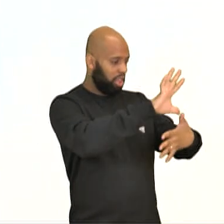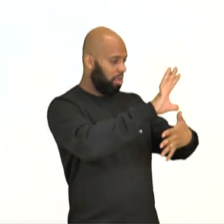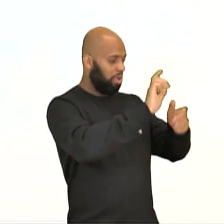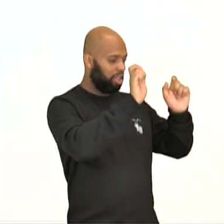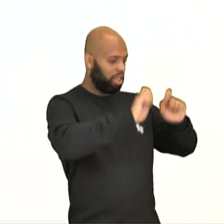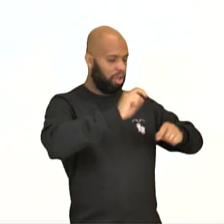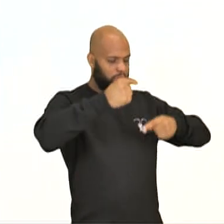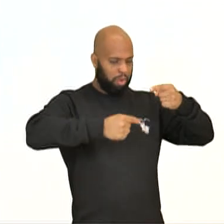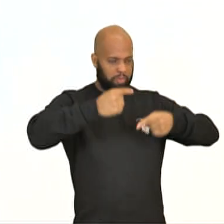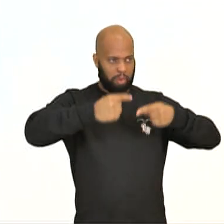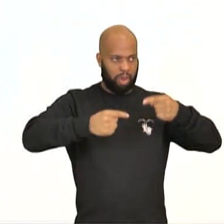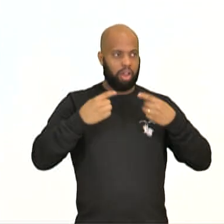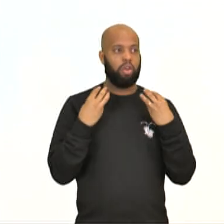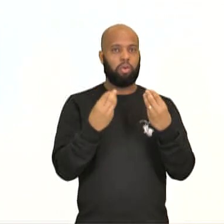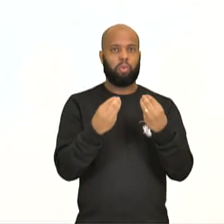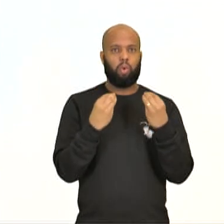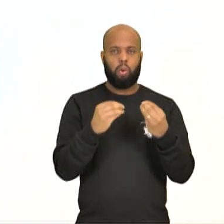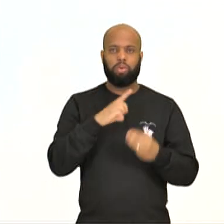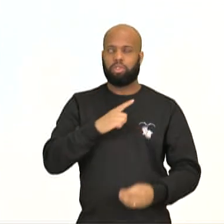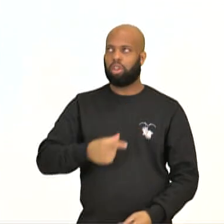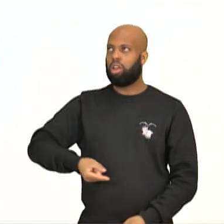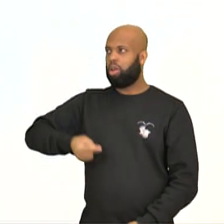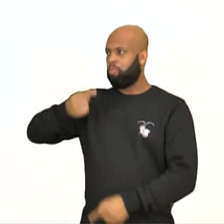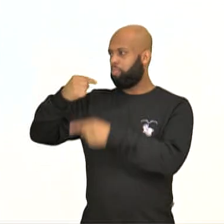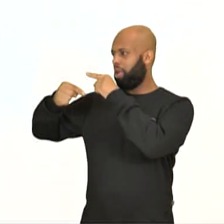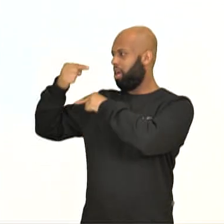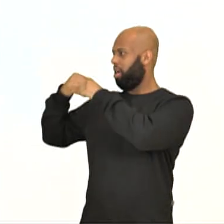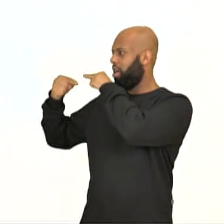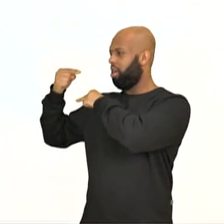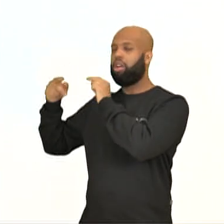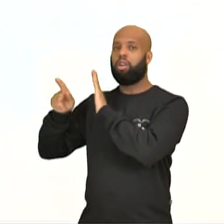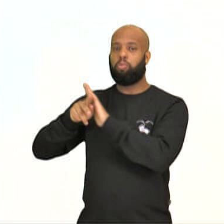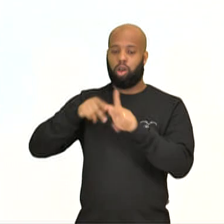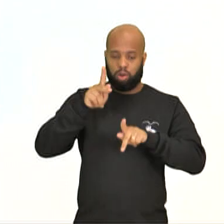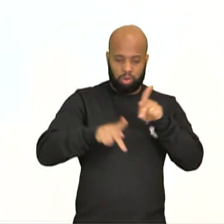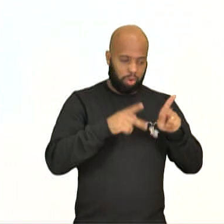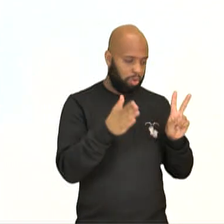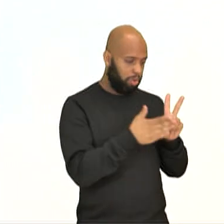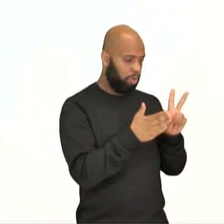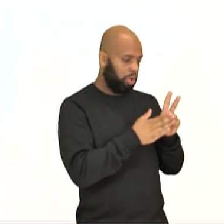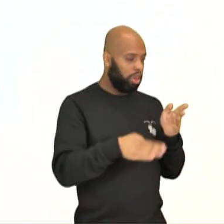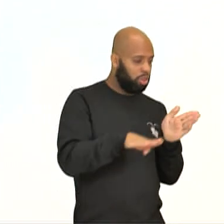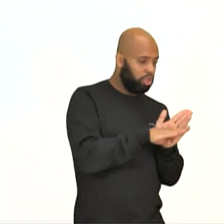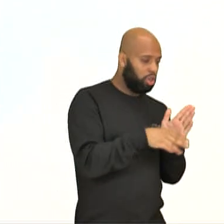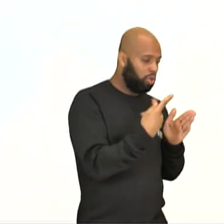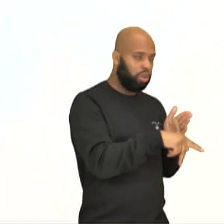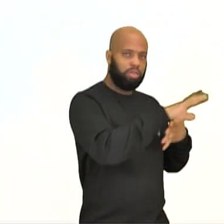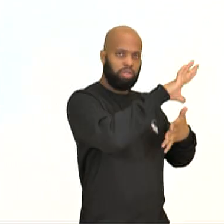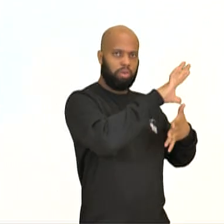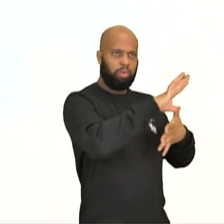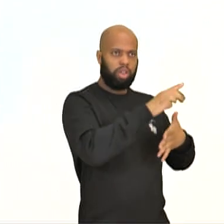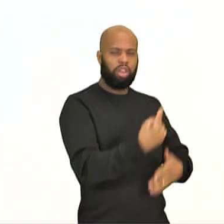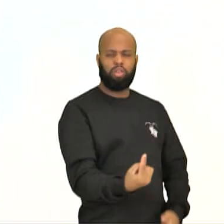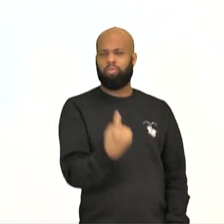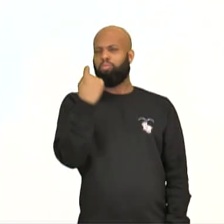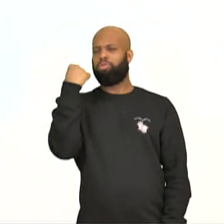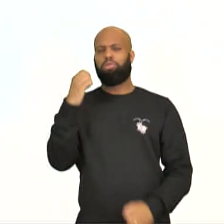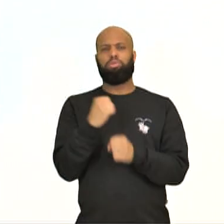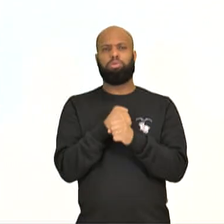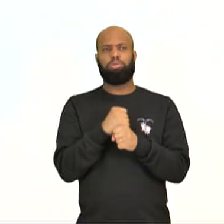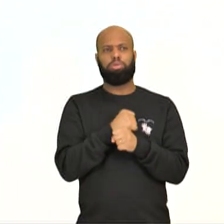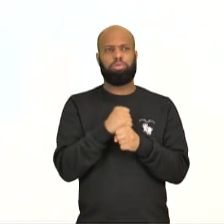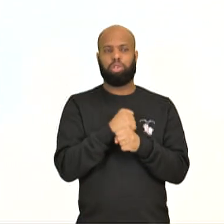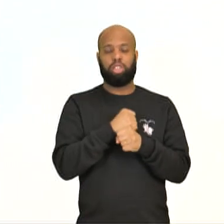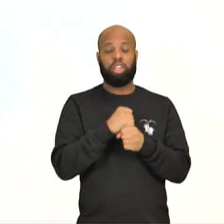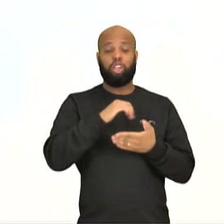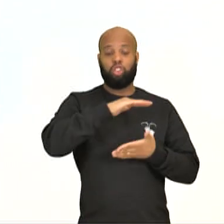uma discussão de como os ancestrais dos povos indígenas vieram à América, muitos anos antes, desconstruindo o